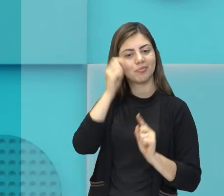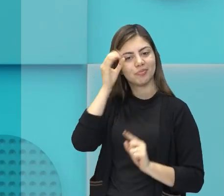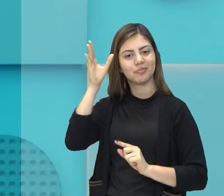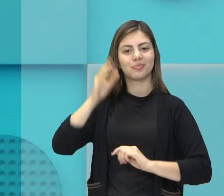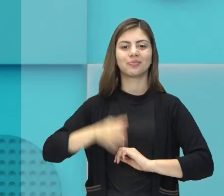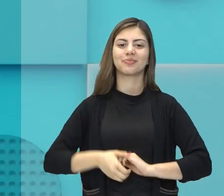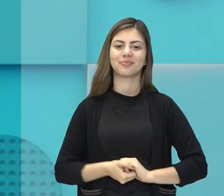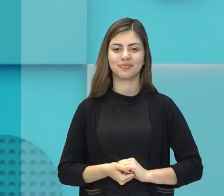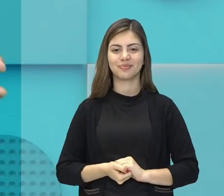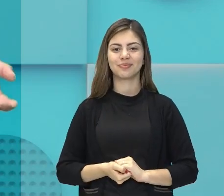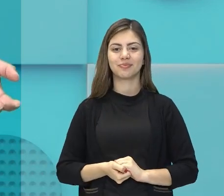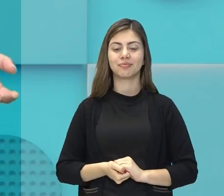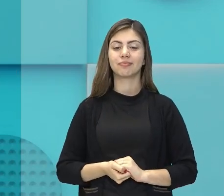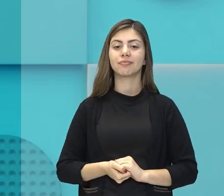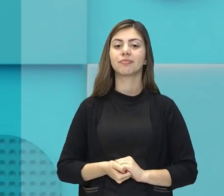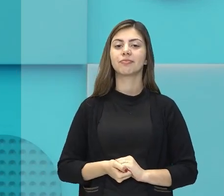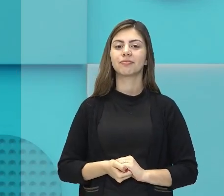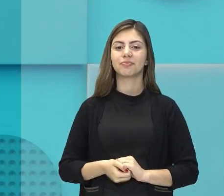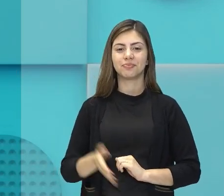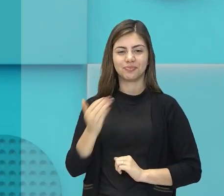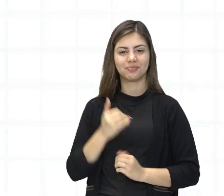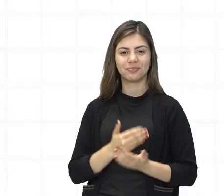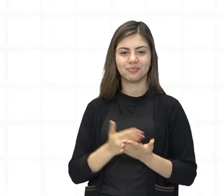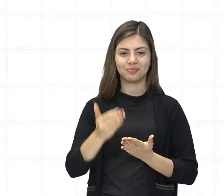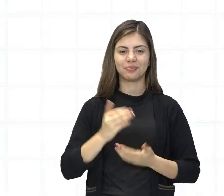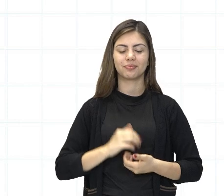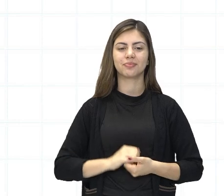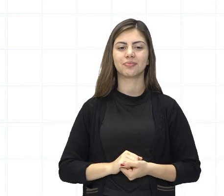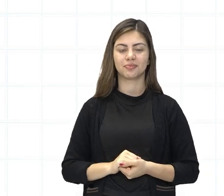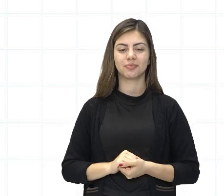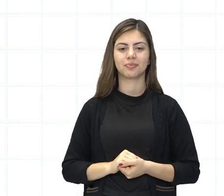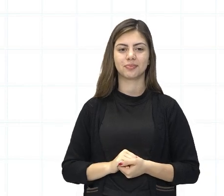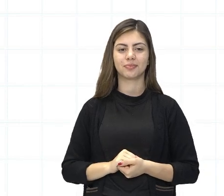objeto de conhecimento. Acompanhem na cartela, vamos lá?